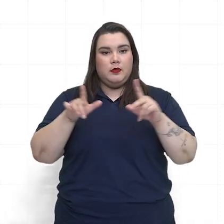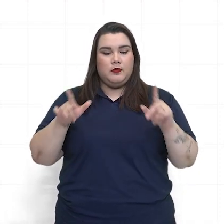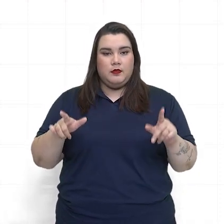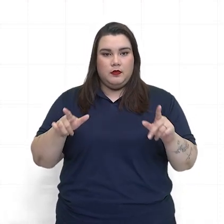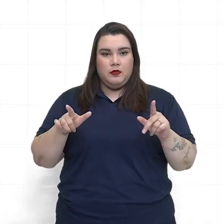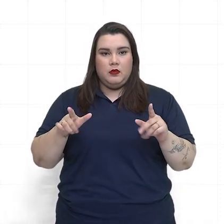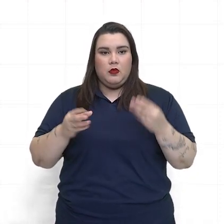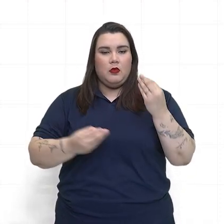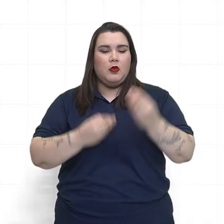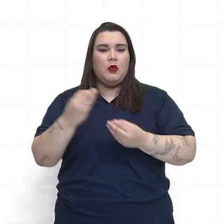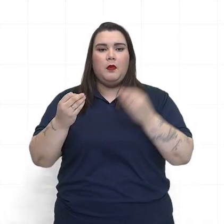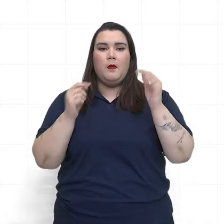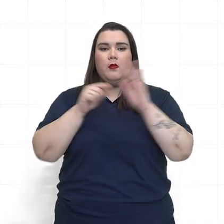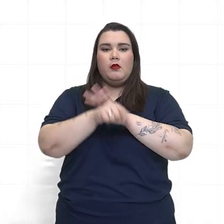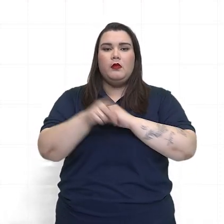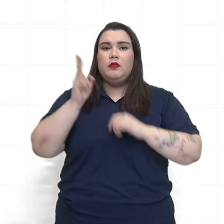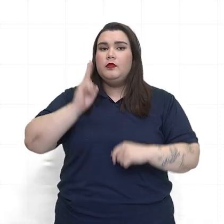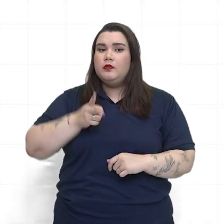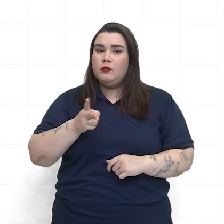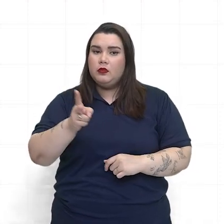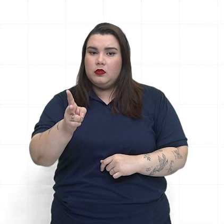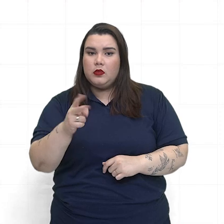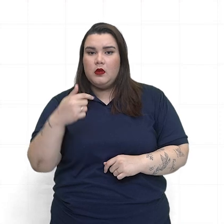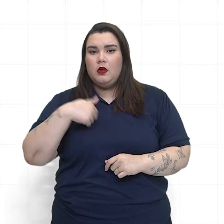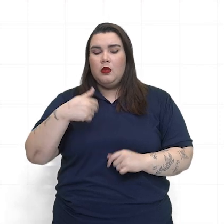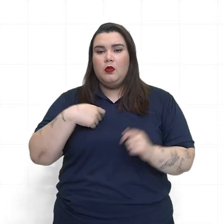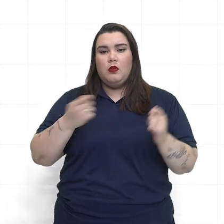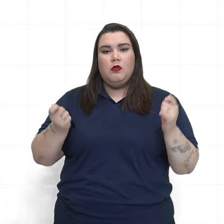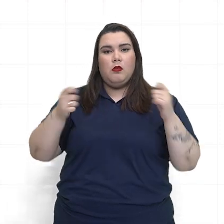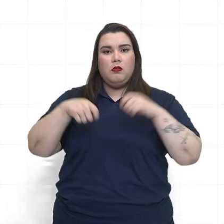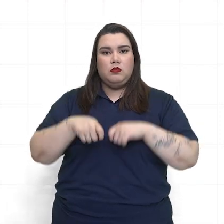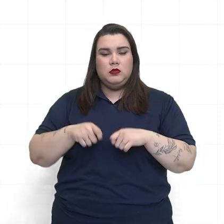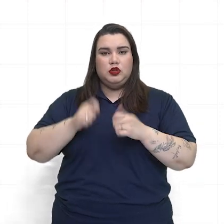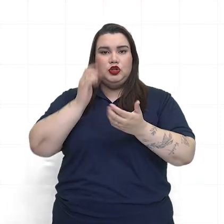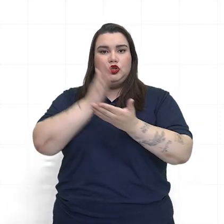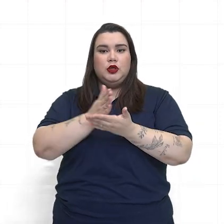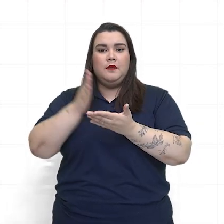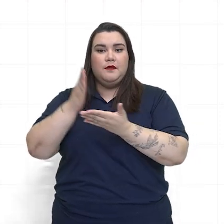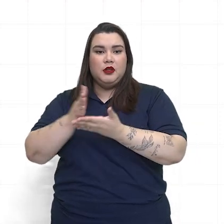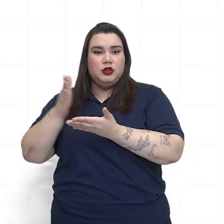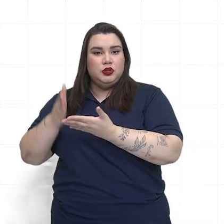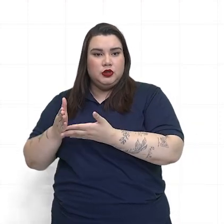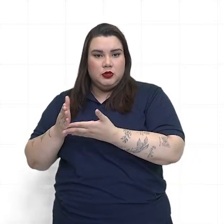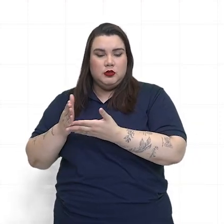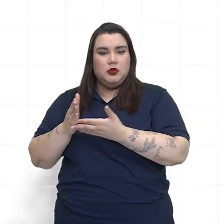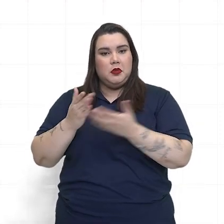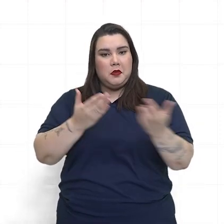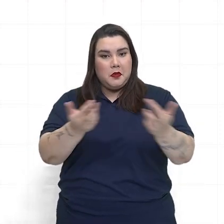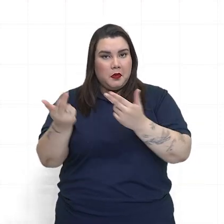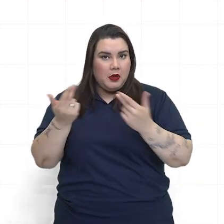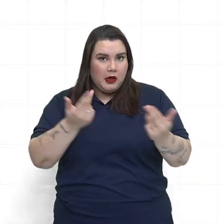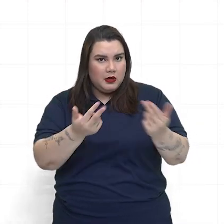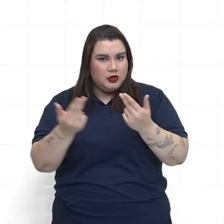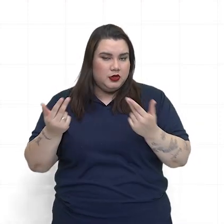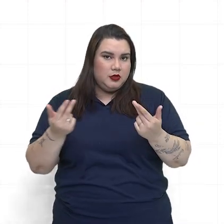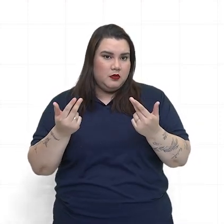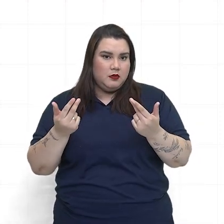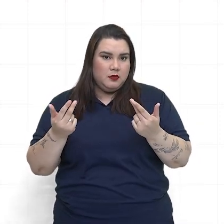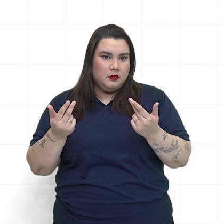se faz a seguinte pergunta: olha, sempre eu consigo partilhar em pedaços